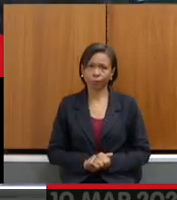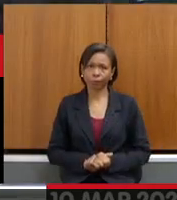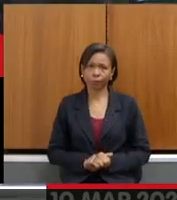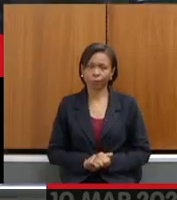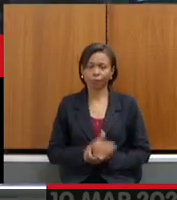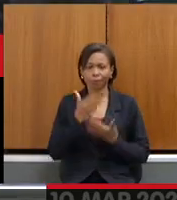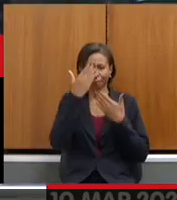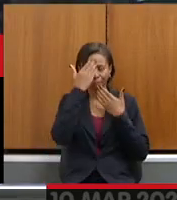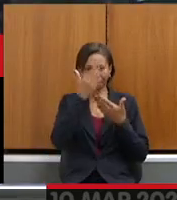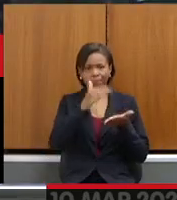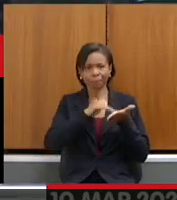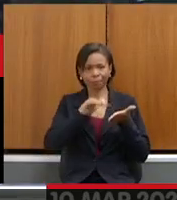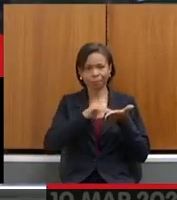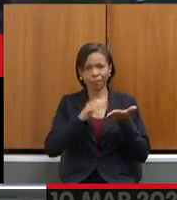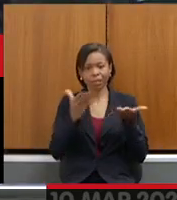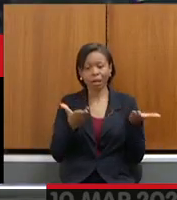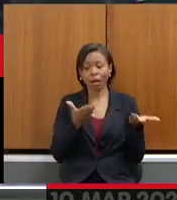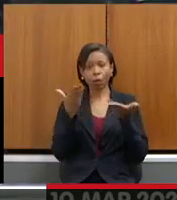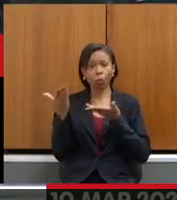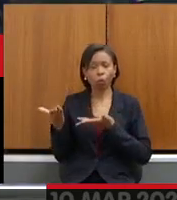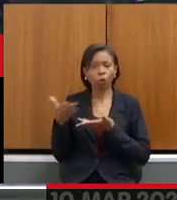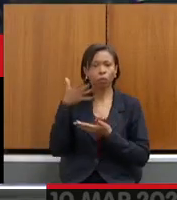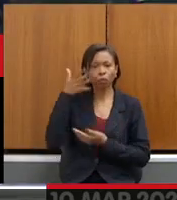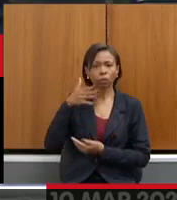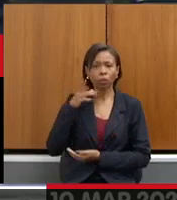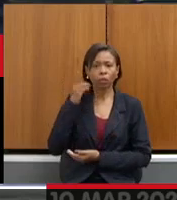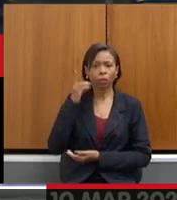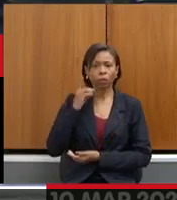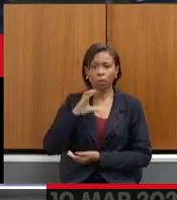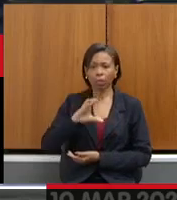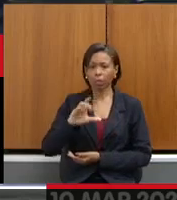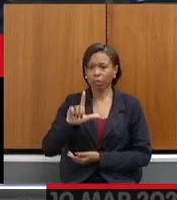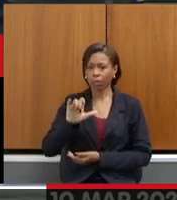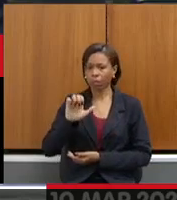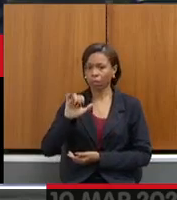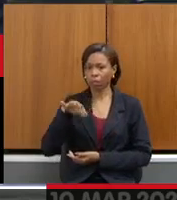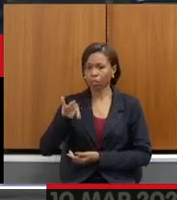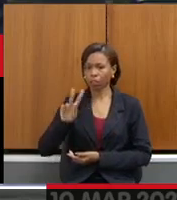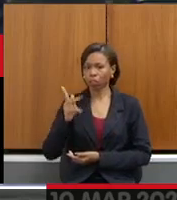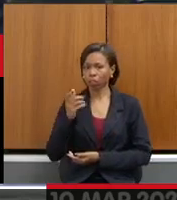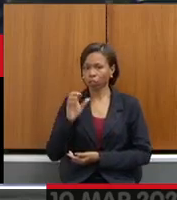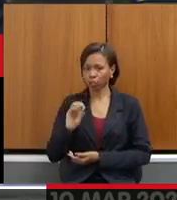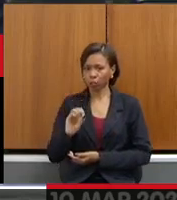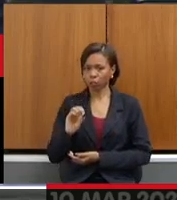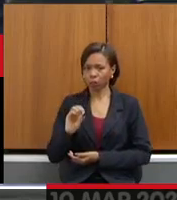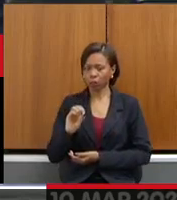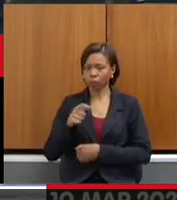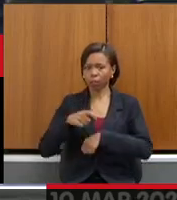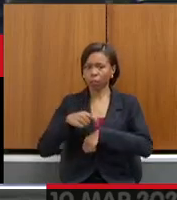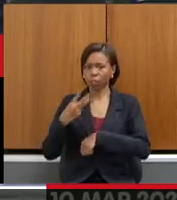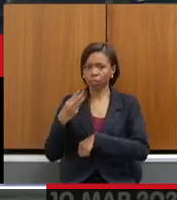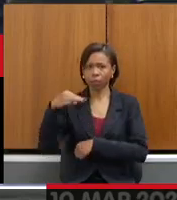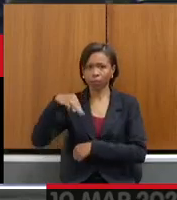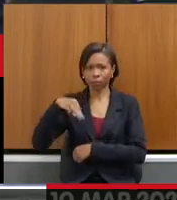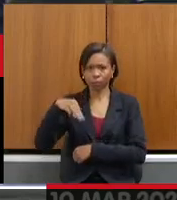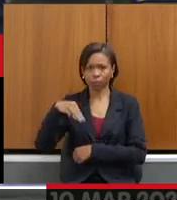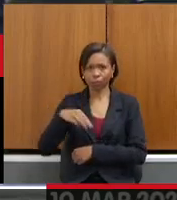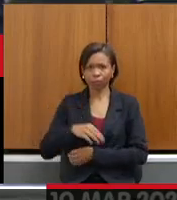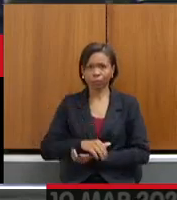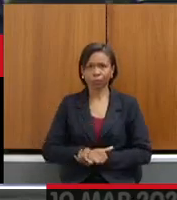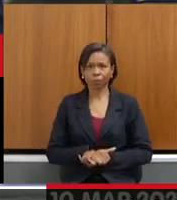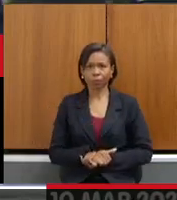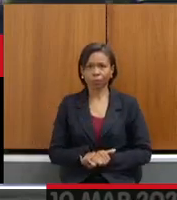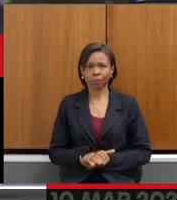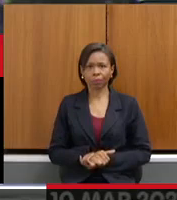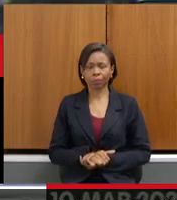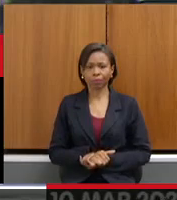e obrigado secretário vamos passar a palavra agora o deputado Cleitinho Azevedo com a palavra pelo prazo de três minutos para as suas considerações